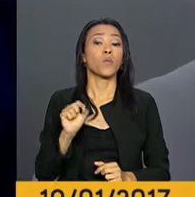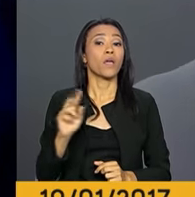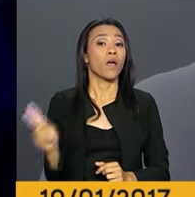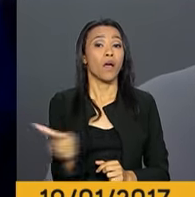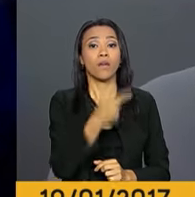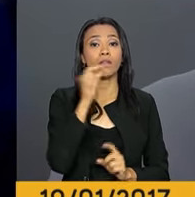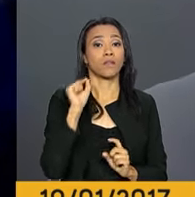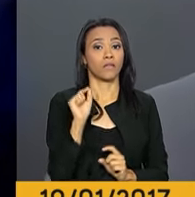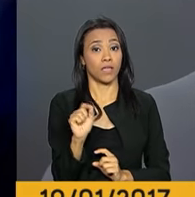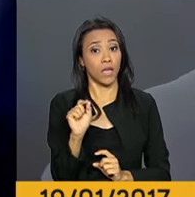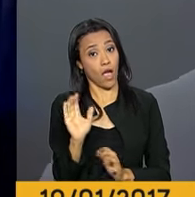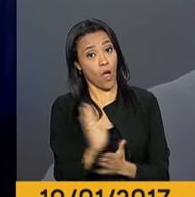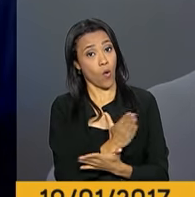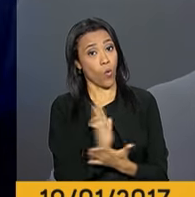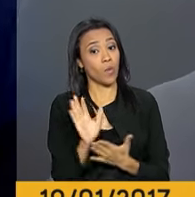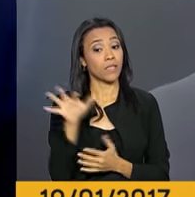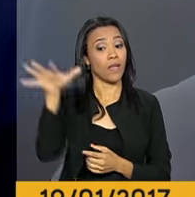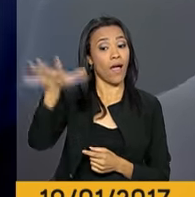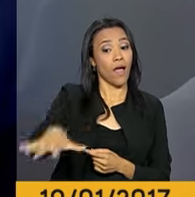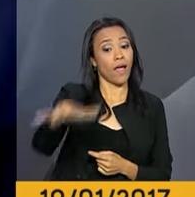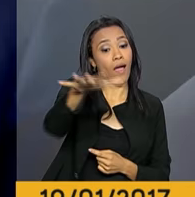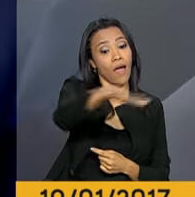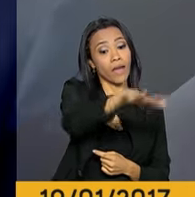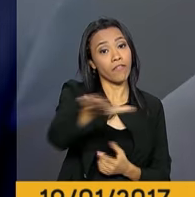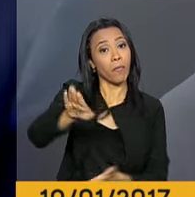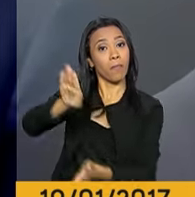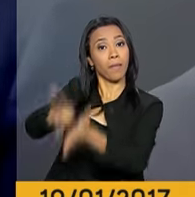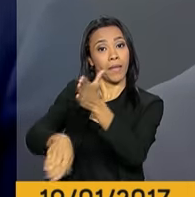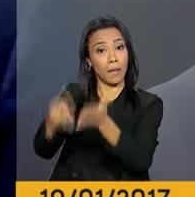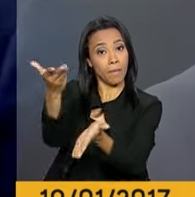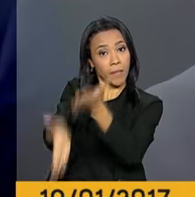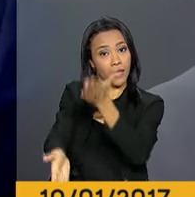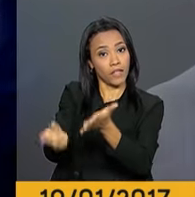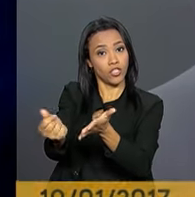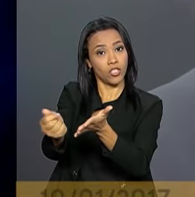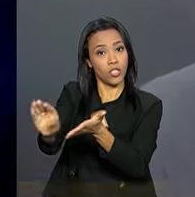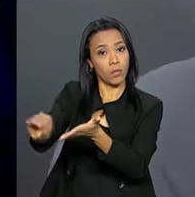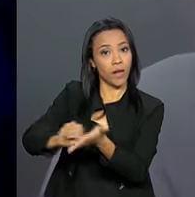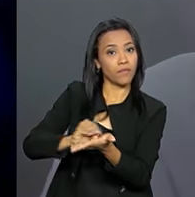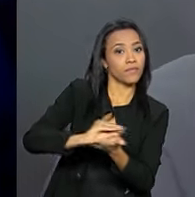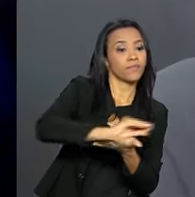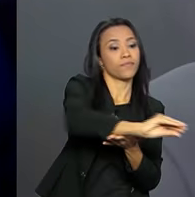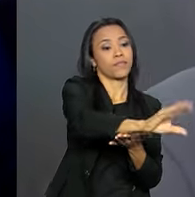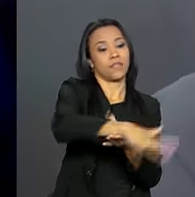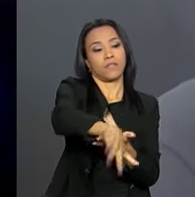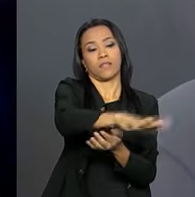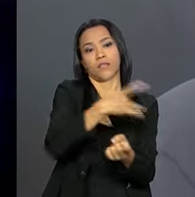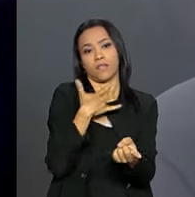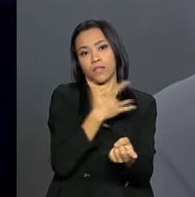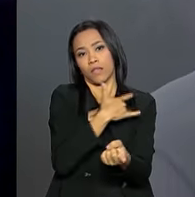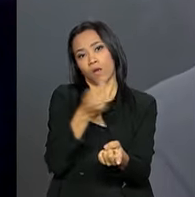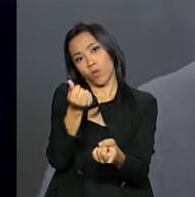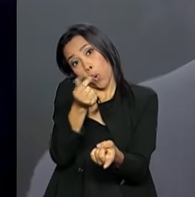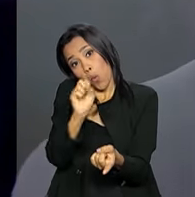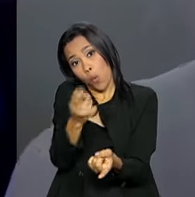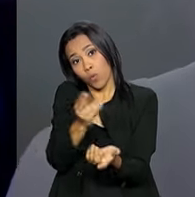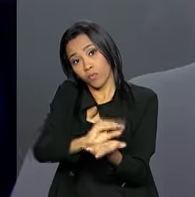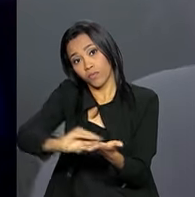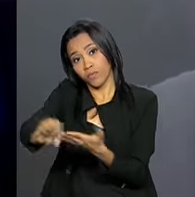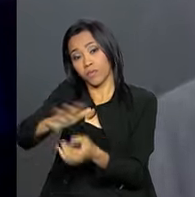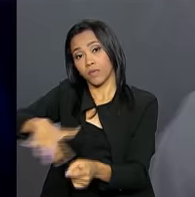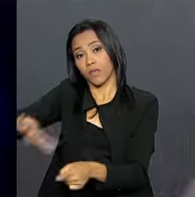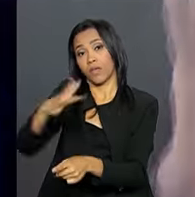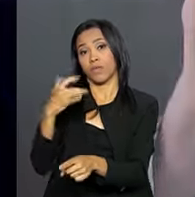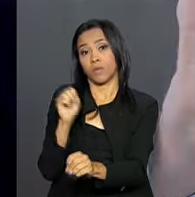que alguns setores perderão uma verba para prestigiar saúde e educação, como prestigiará o